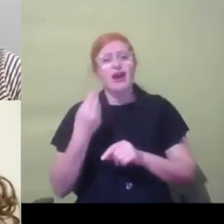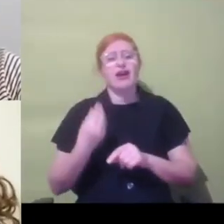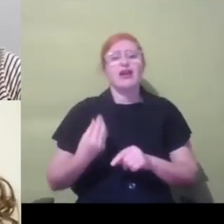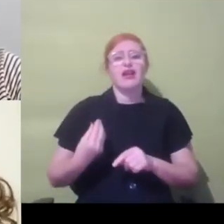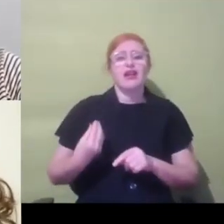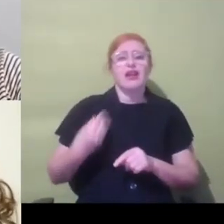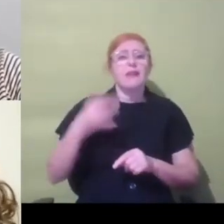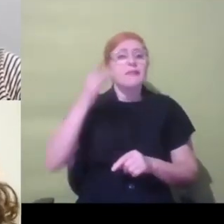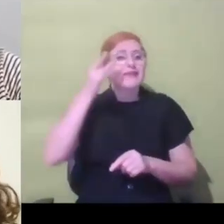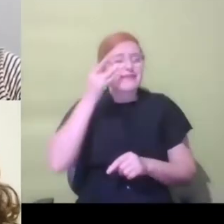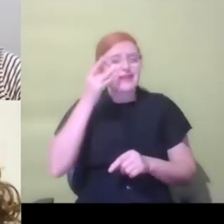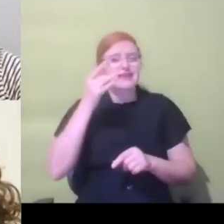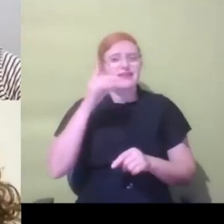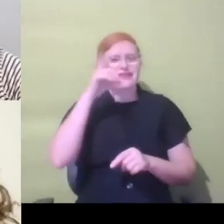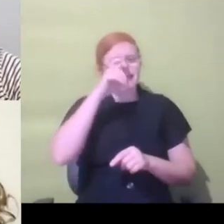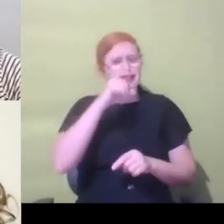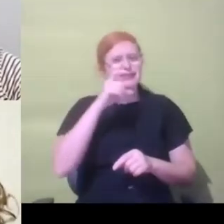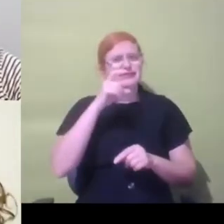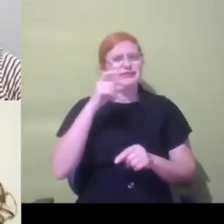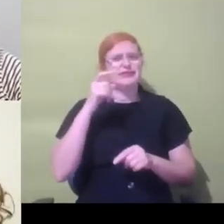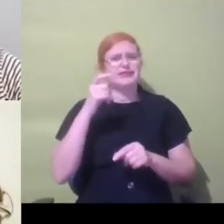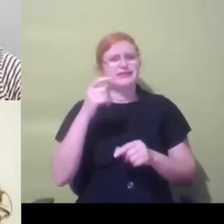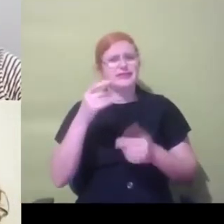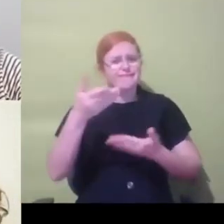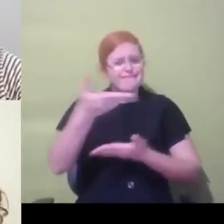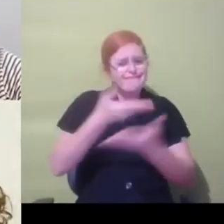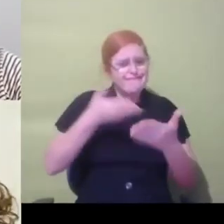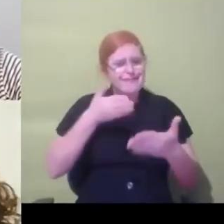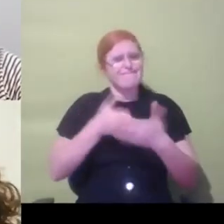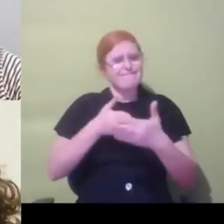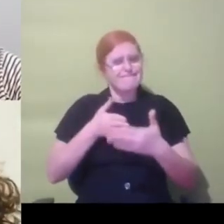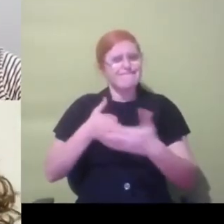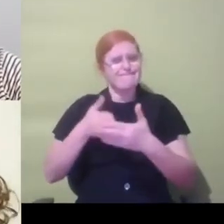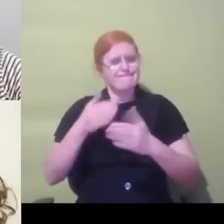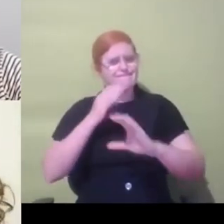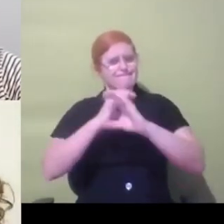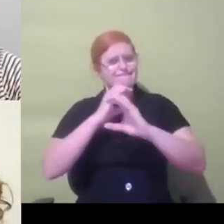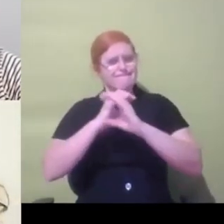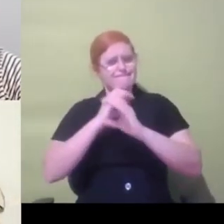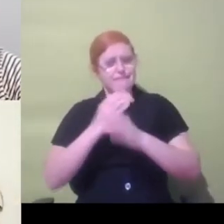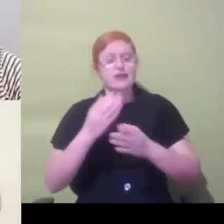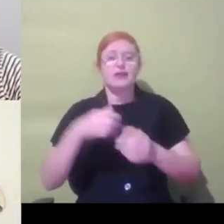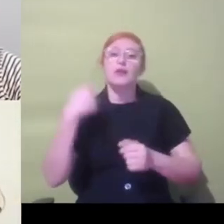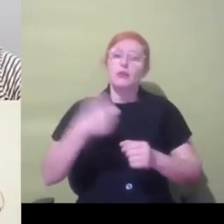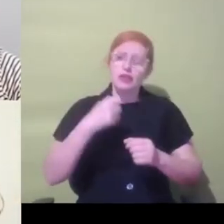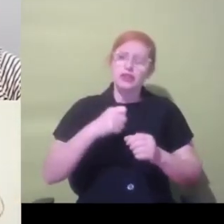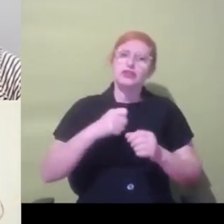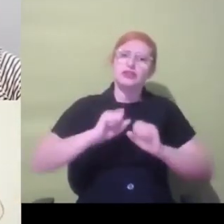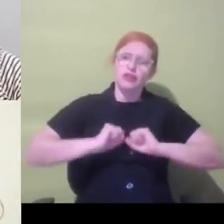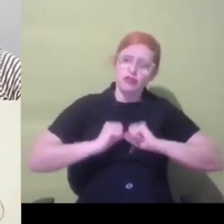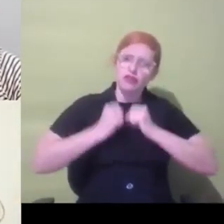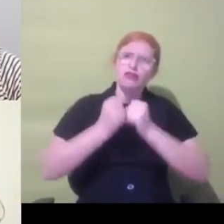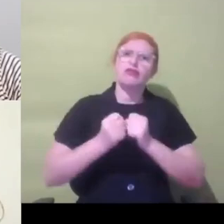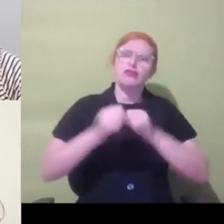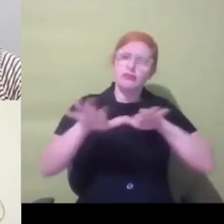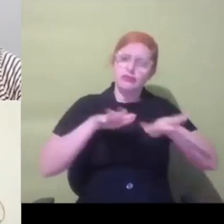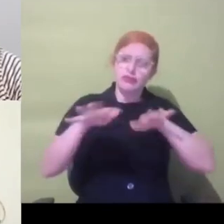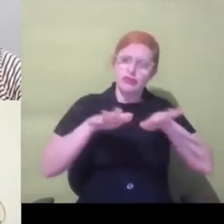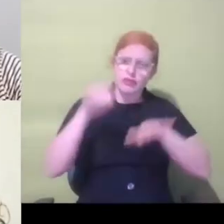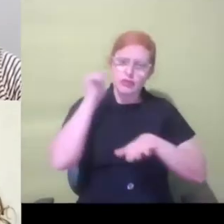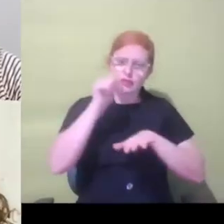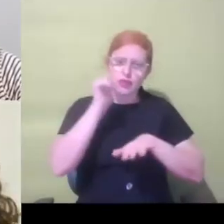se entender, né? E como a gente surge também com essa ideia de fortalecer o movimento de mulheres no Brasil e de